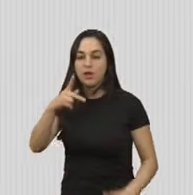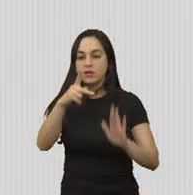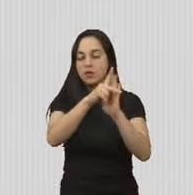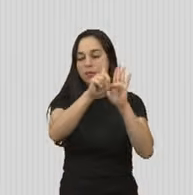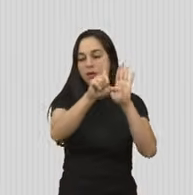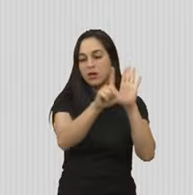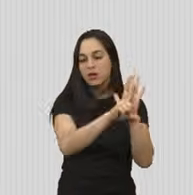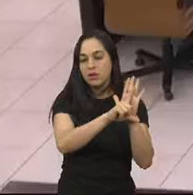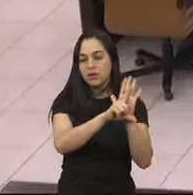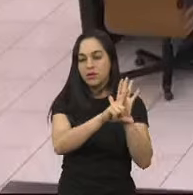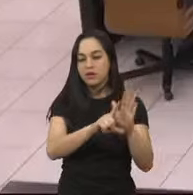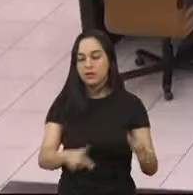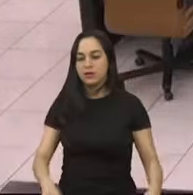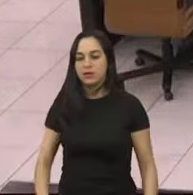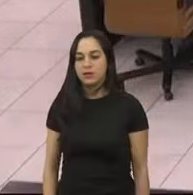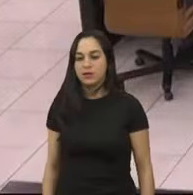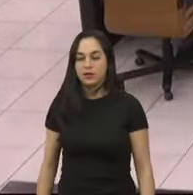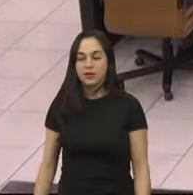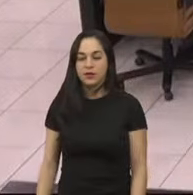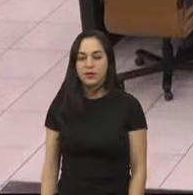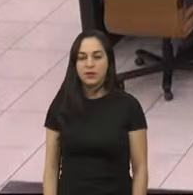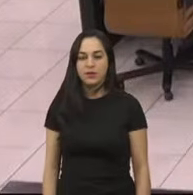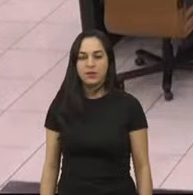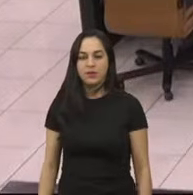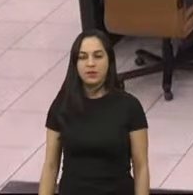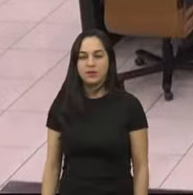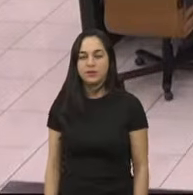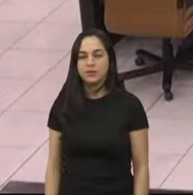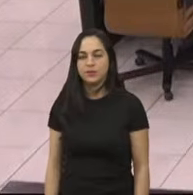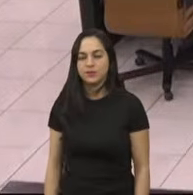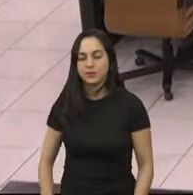projeto. Discussão única do PLL.